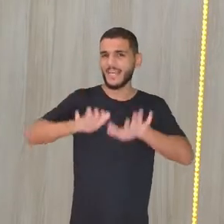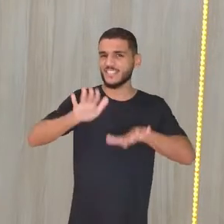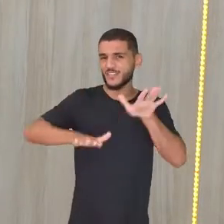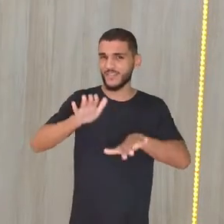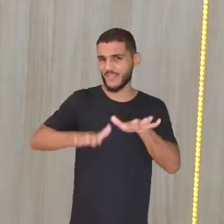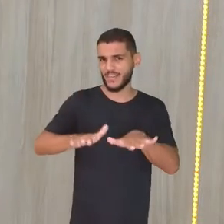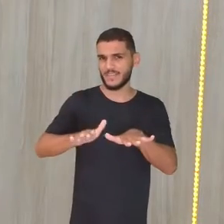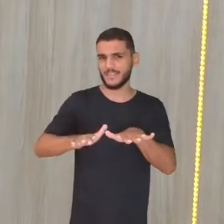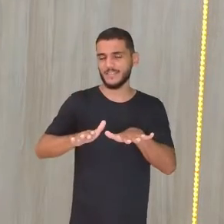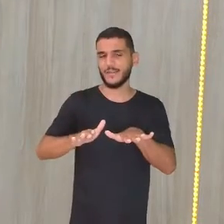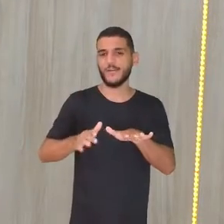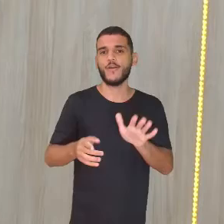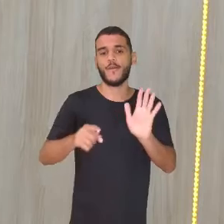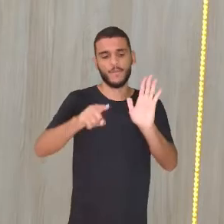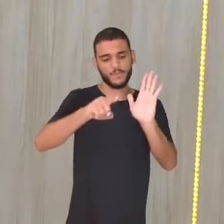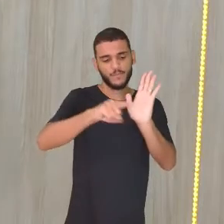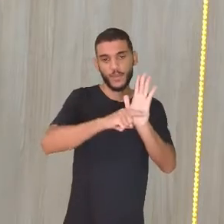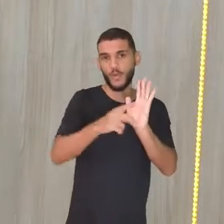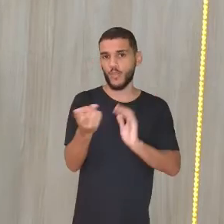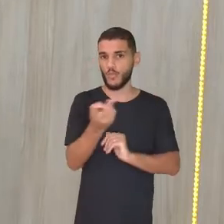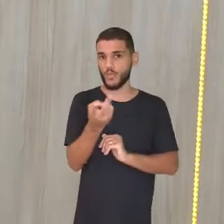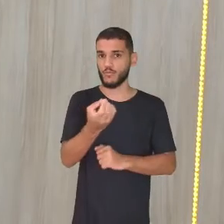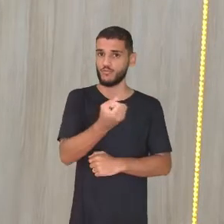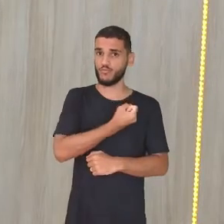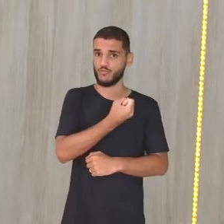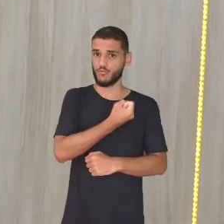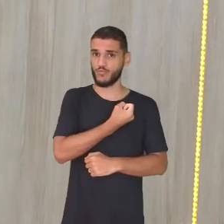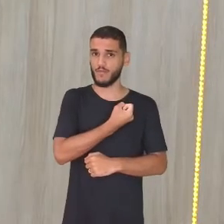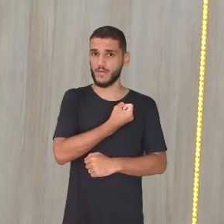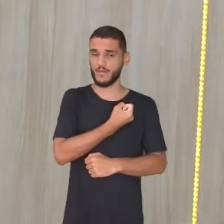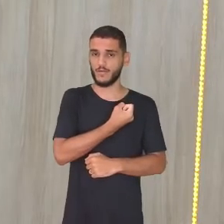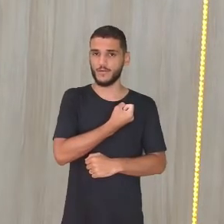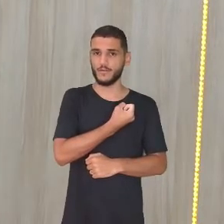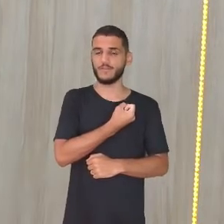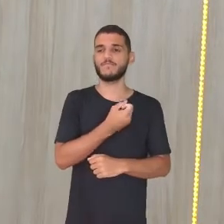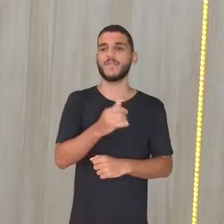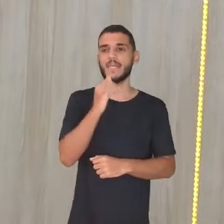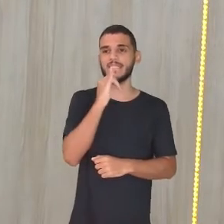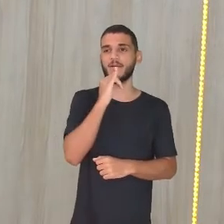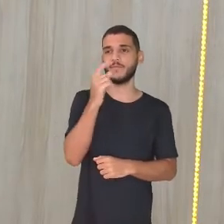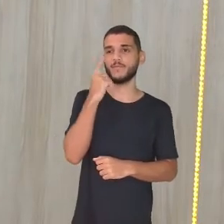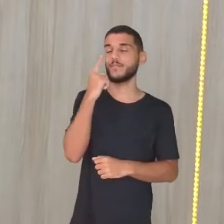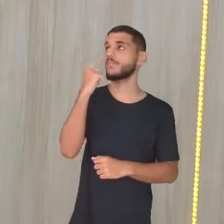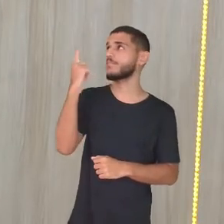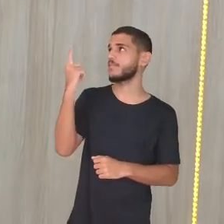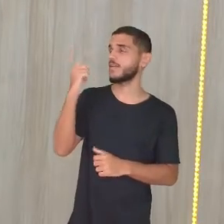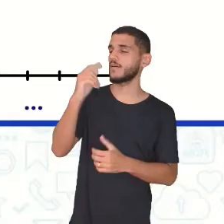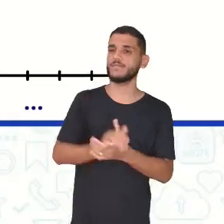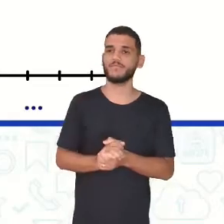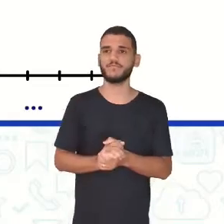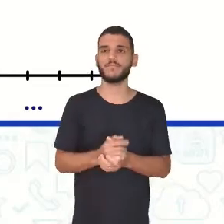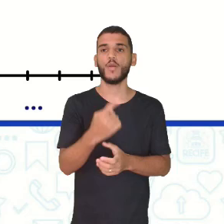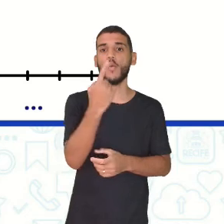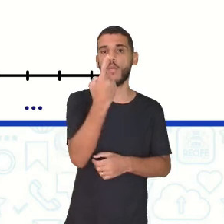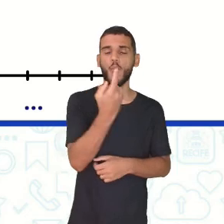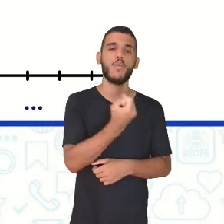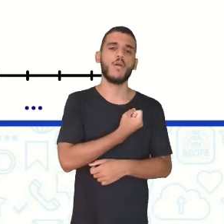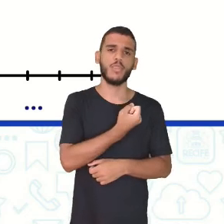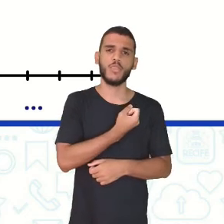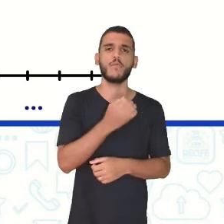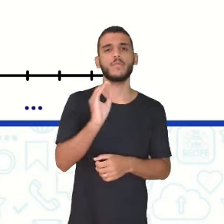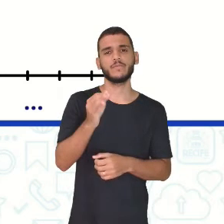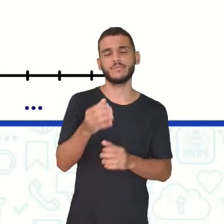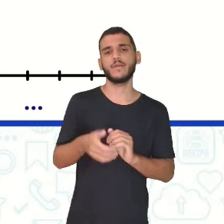dois números naturais dava um número natural. Por exemplo, aqui, ó, 1 é um número natural